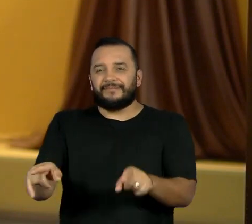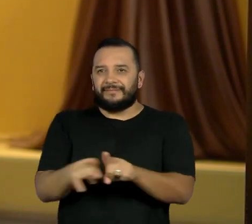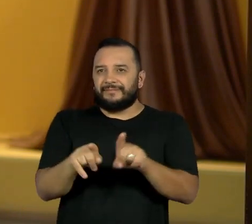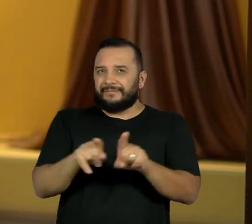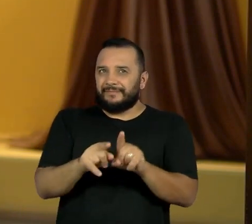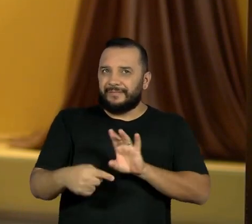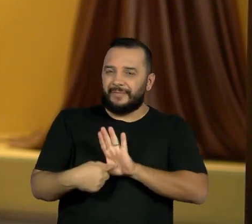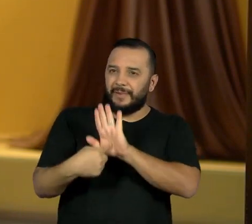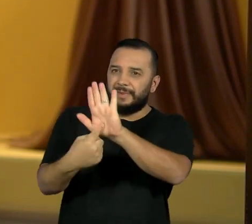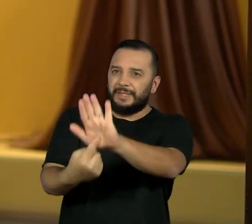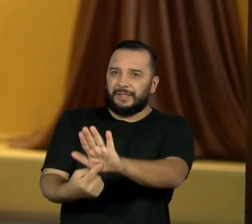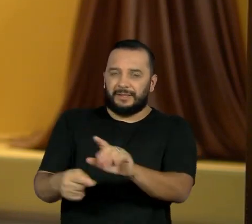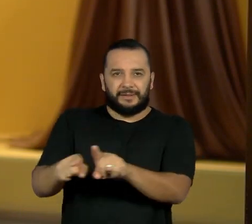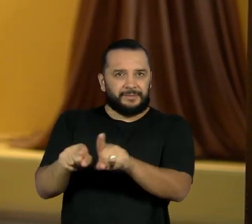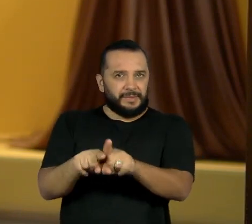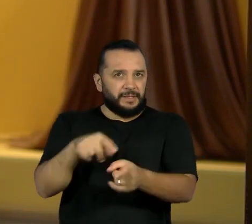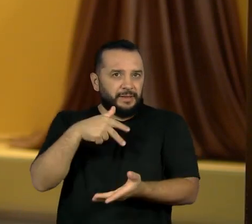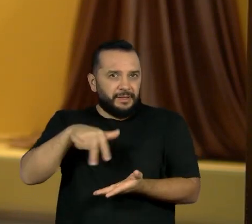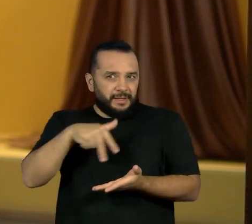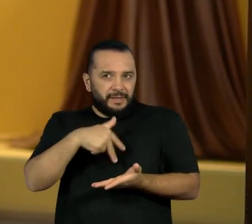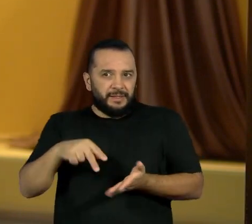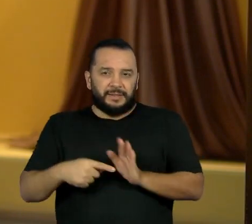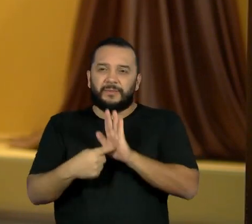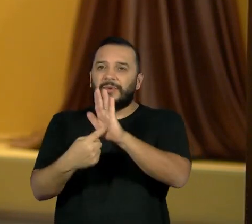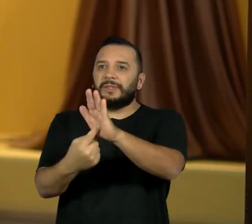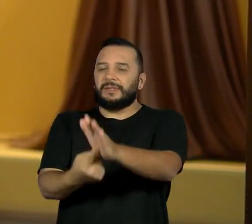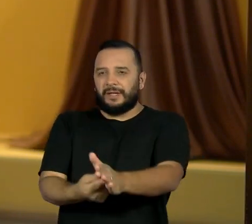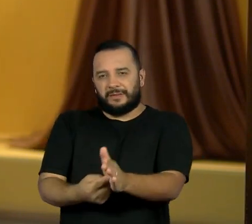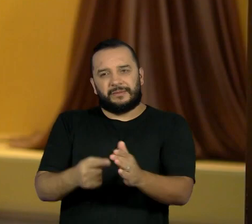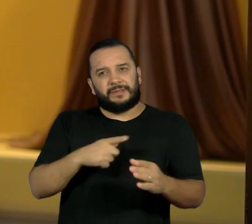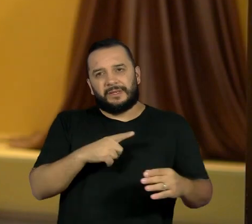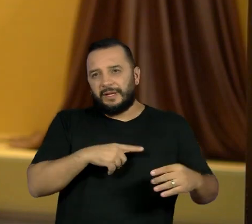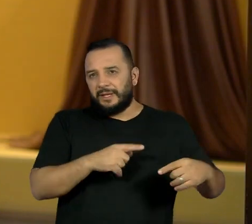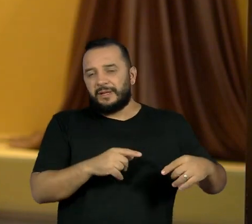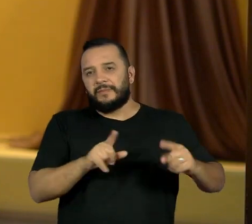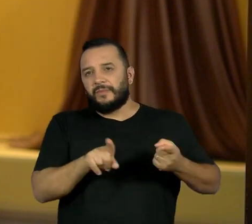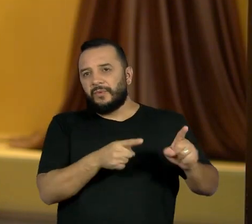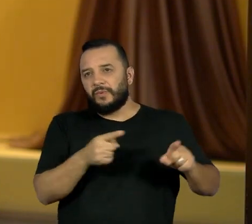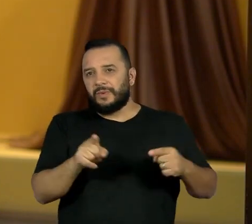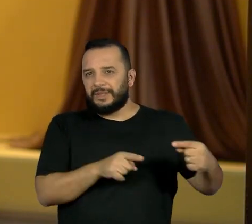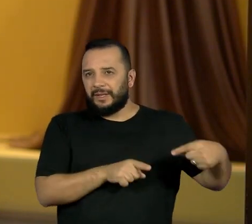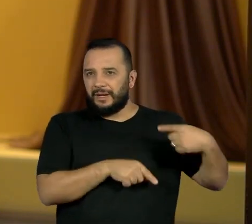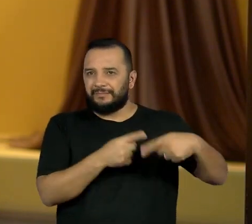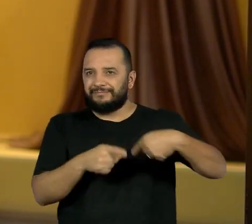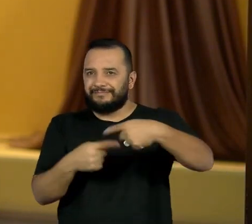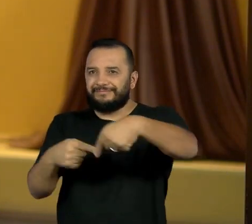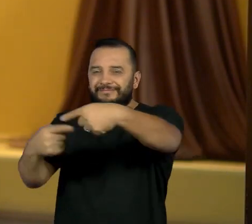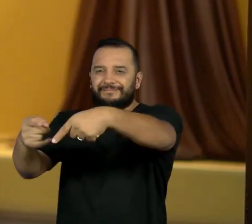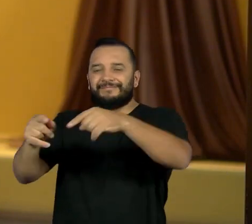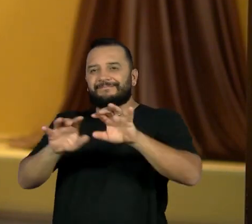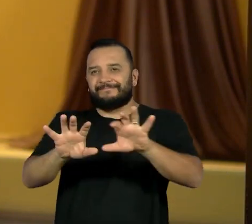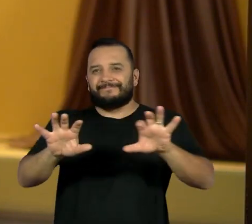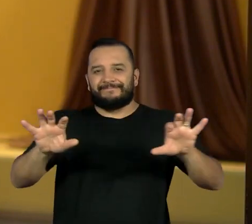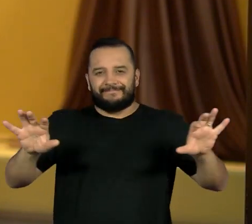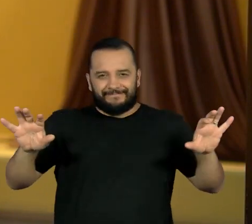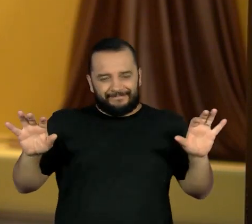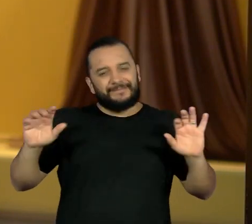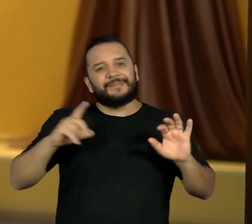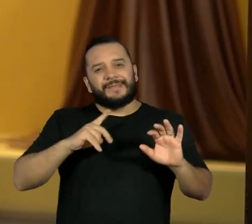gesto, pela dança, né, pela música. Acho que todos esses universos eles